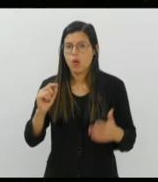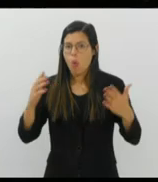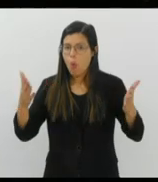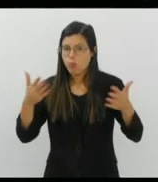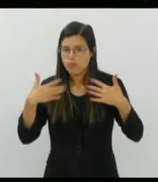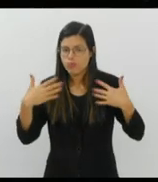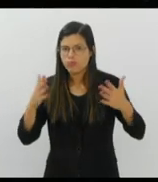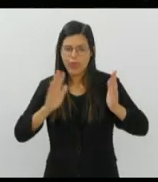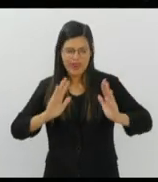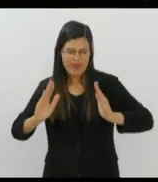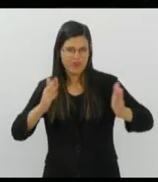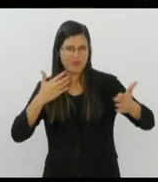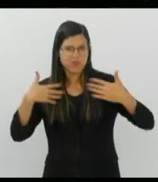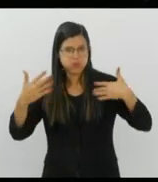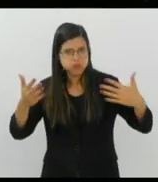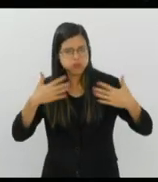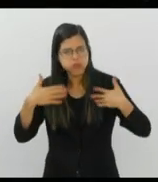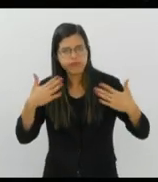escaldante